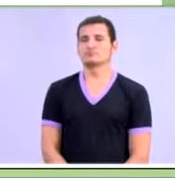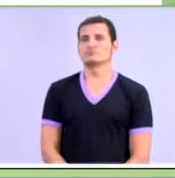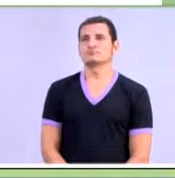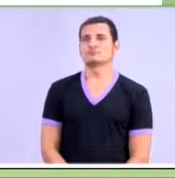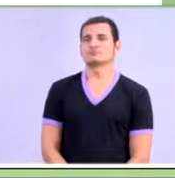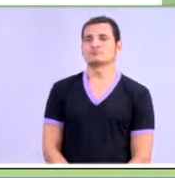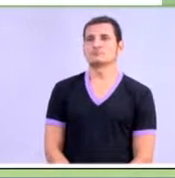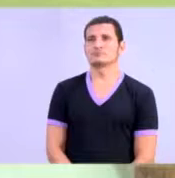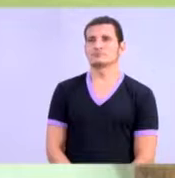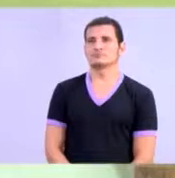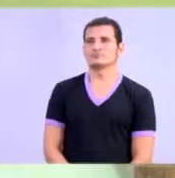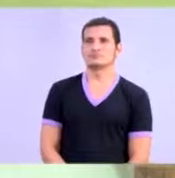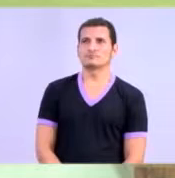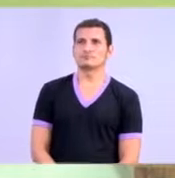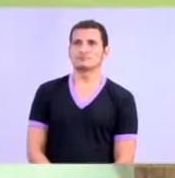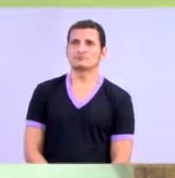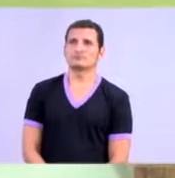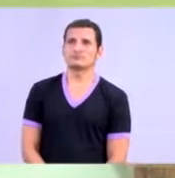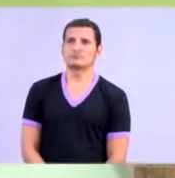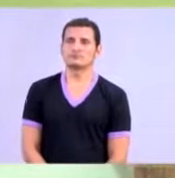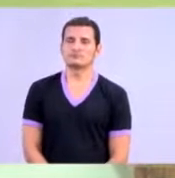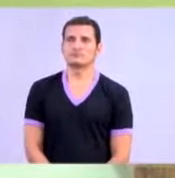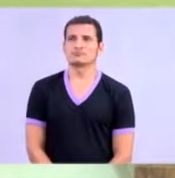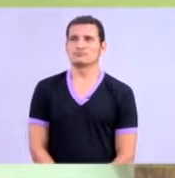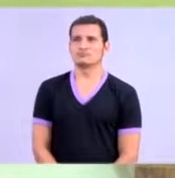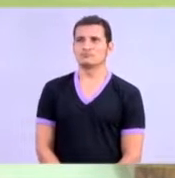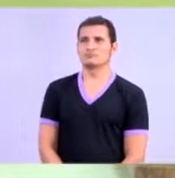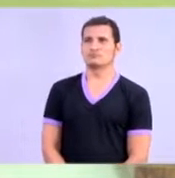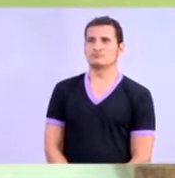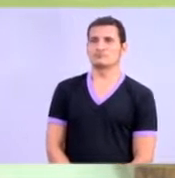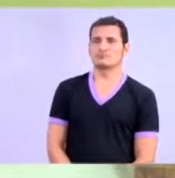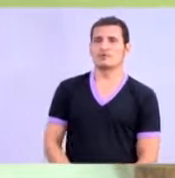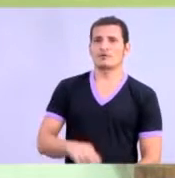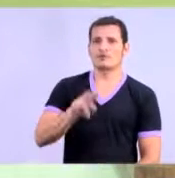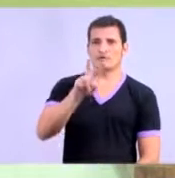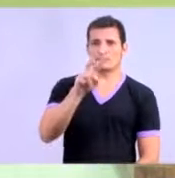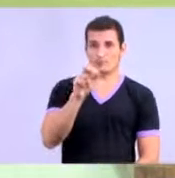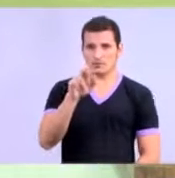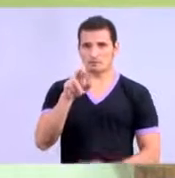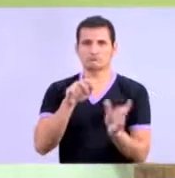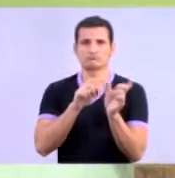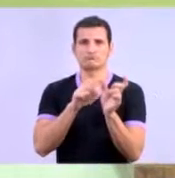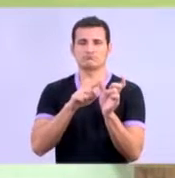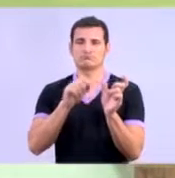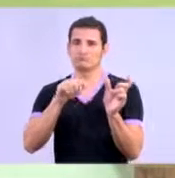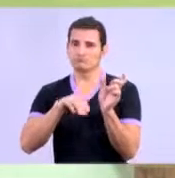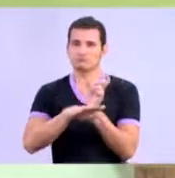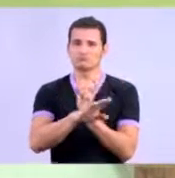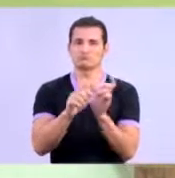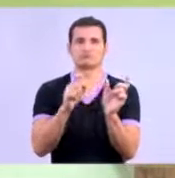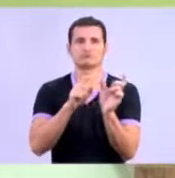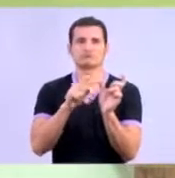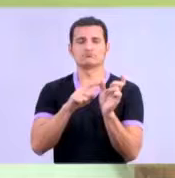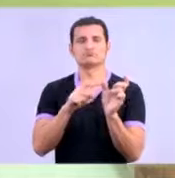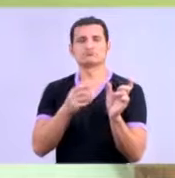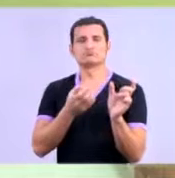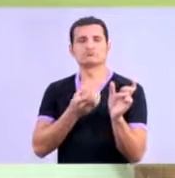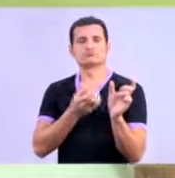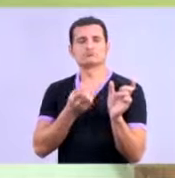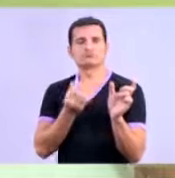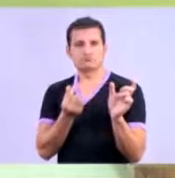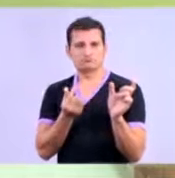Normalmente a gente utiliza uma variável para armazenar o valor que a gente quer calcular durante todo